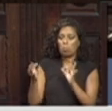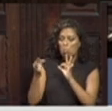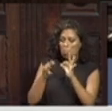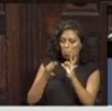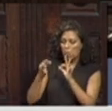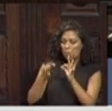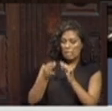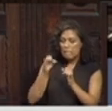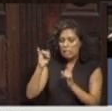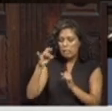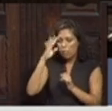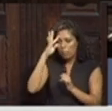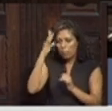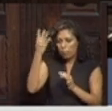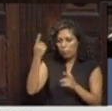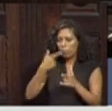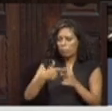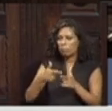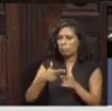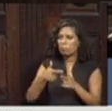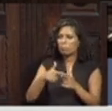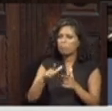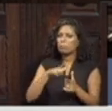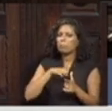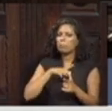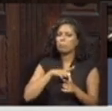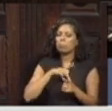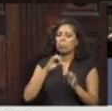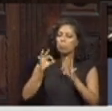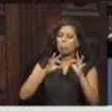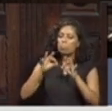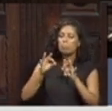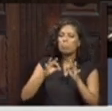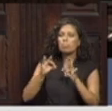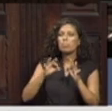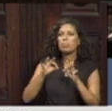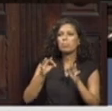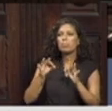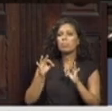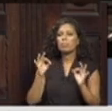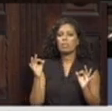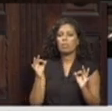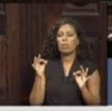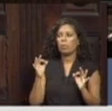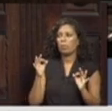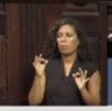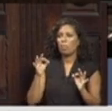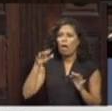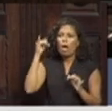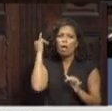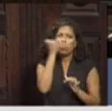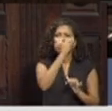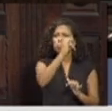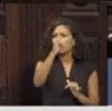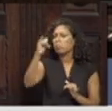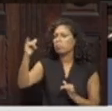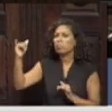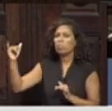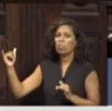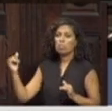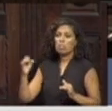operação, para as quais foi elaborado, foi concebido um plano de